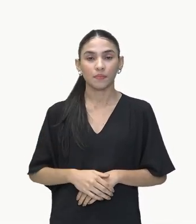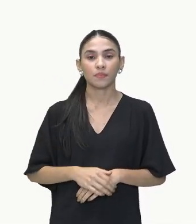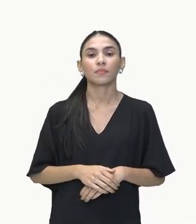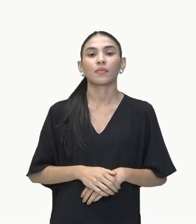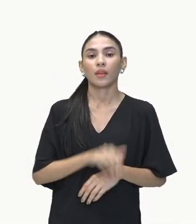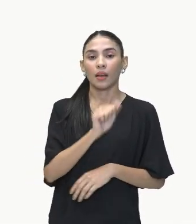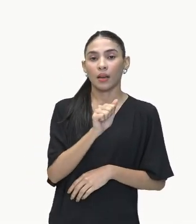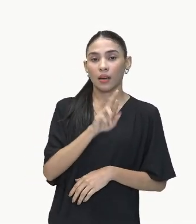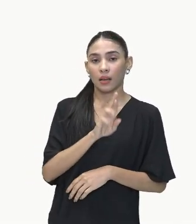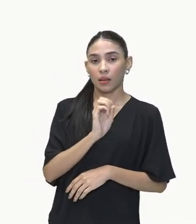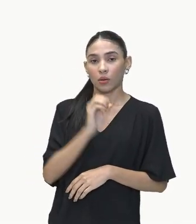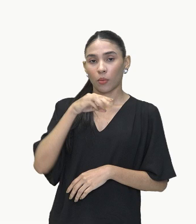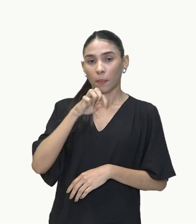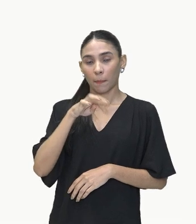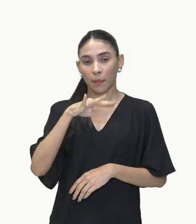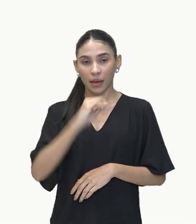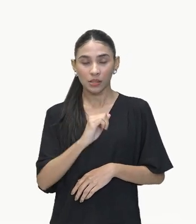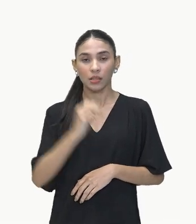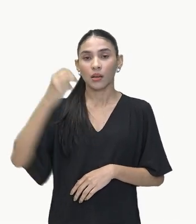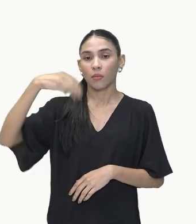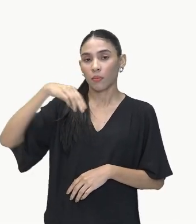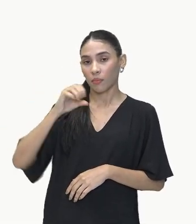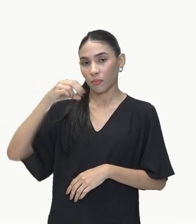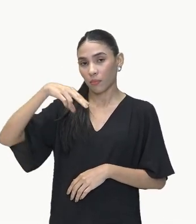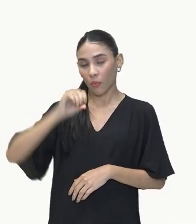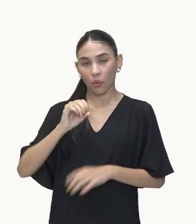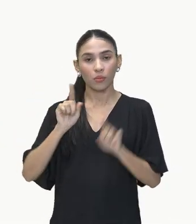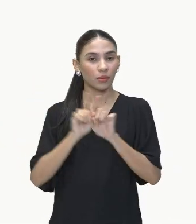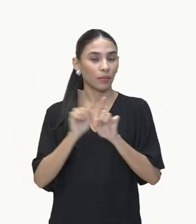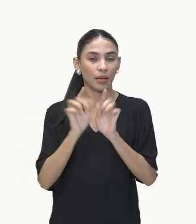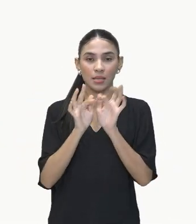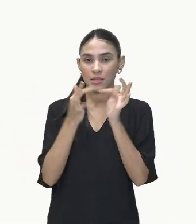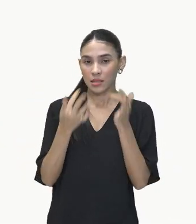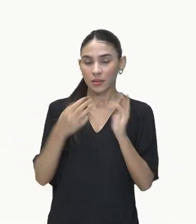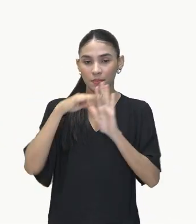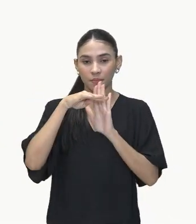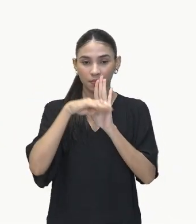aromática mononuclear, bem simples de classificar,